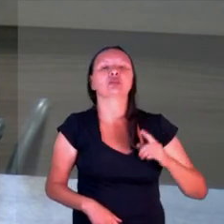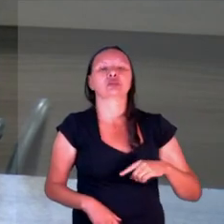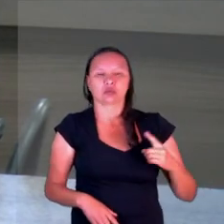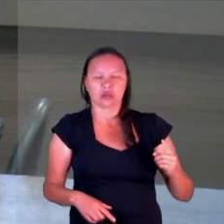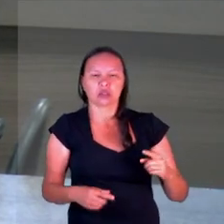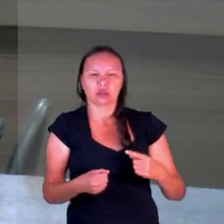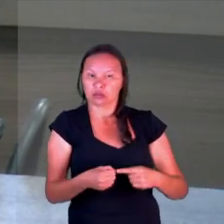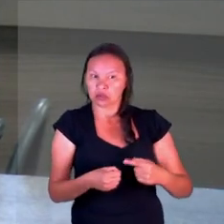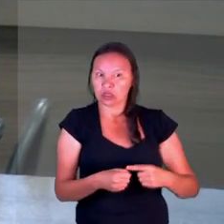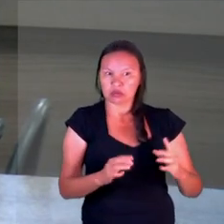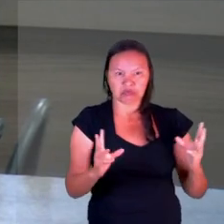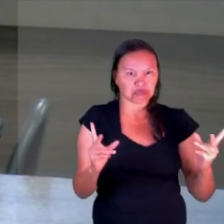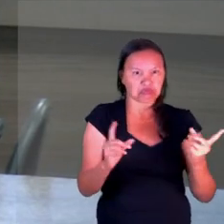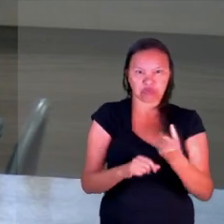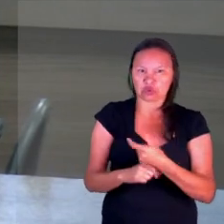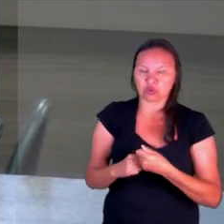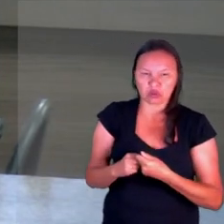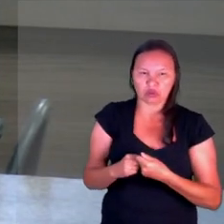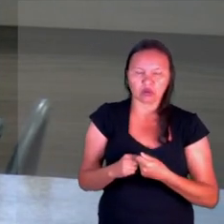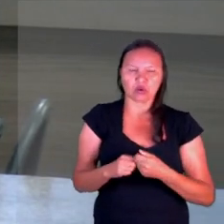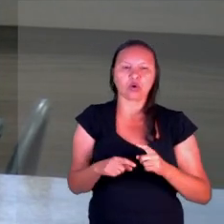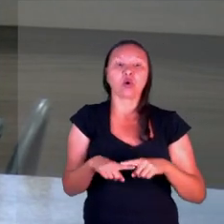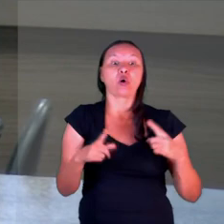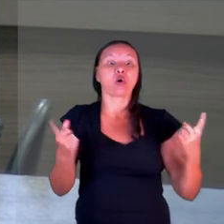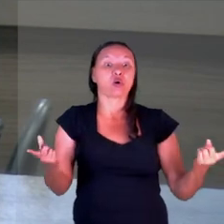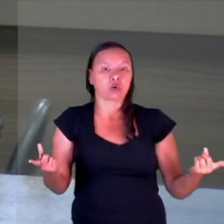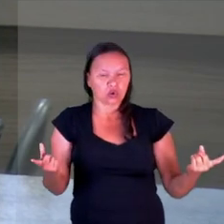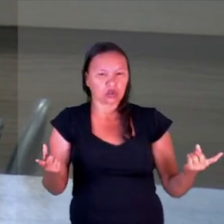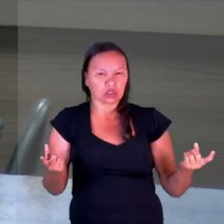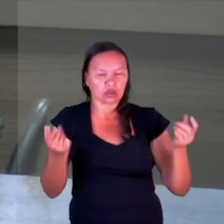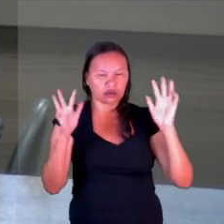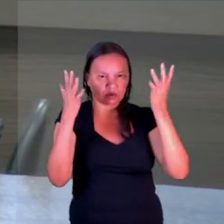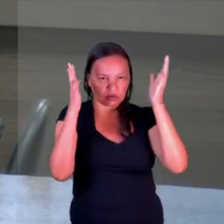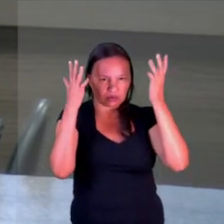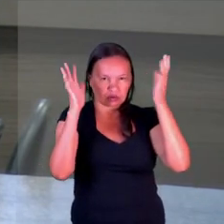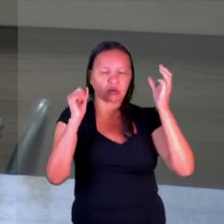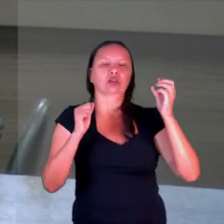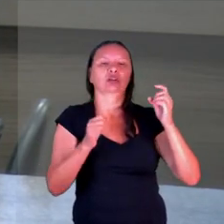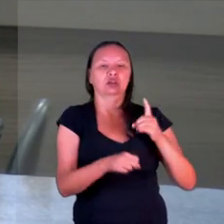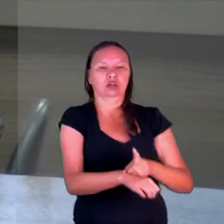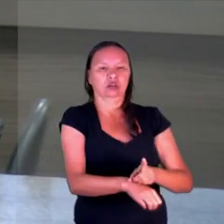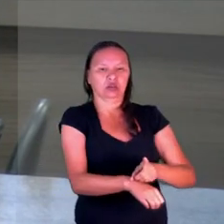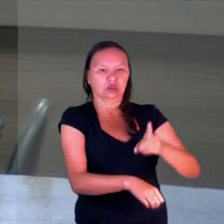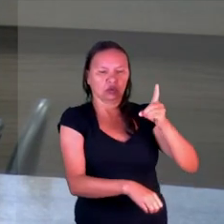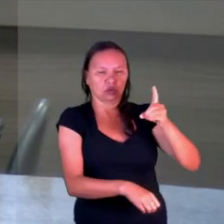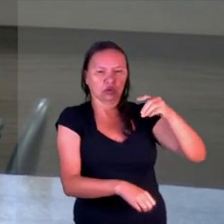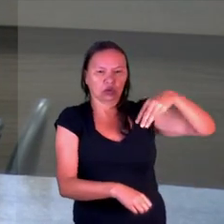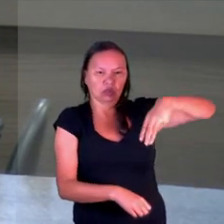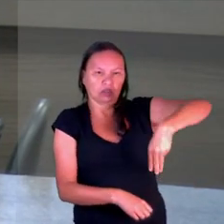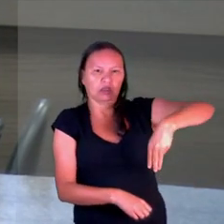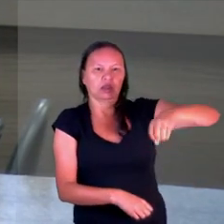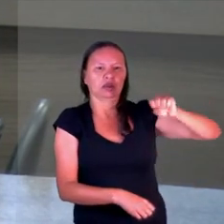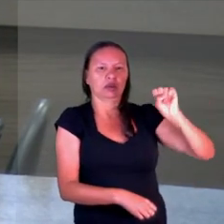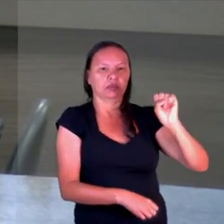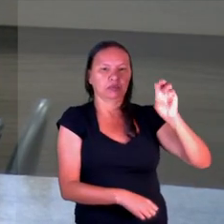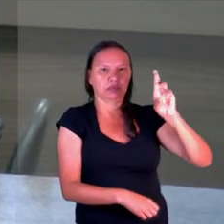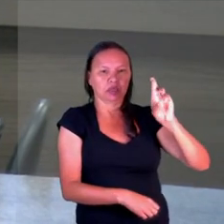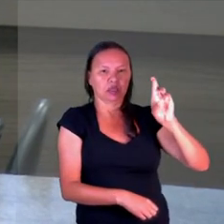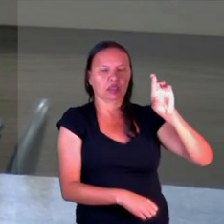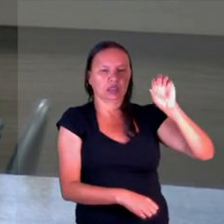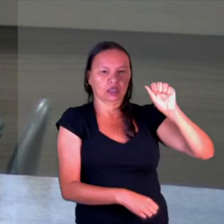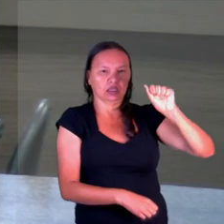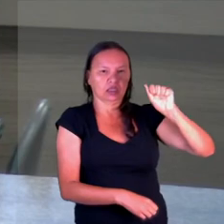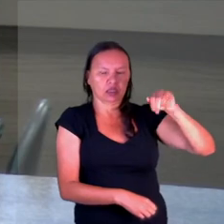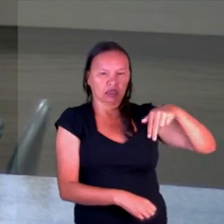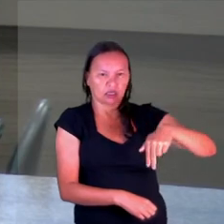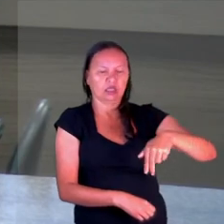capitais outra coisa que eu queria a minha pergunta eu queria parabenizar a Dra miram porque eu aprendi muito achei assim fantástica a forma que